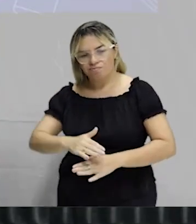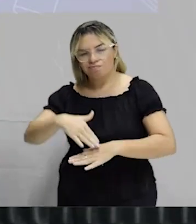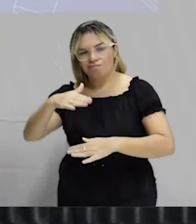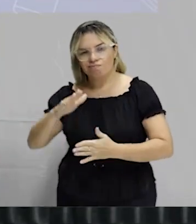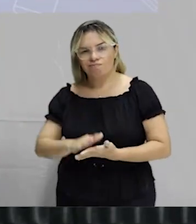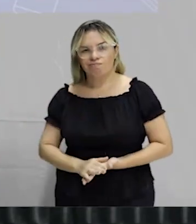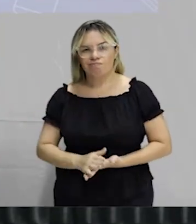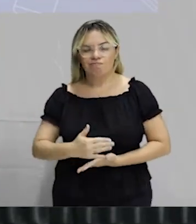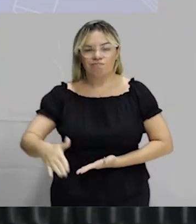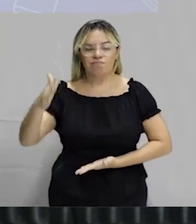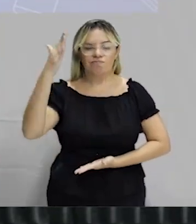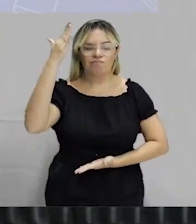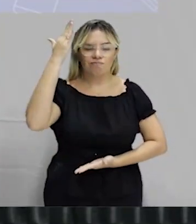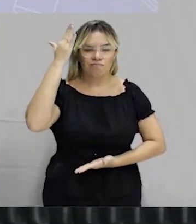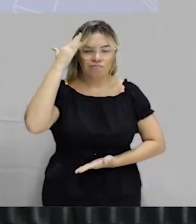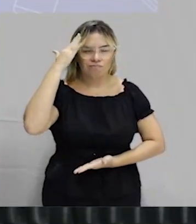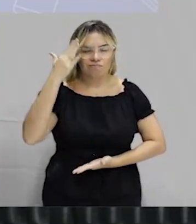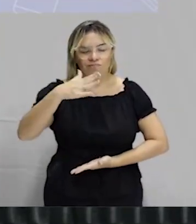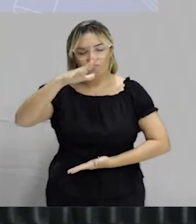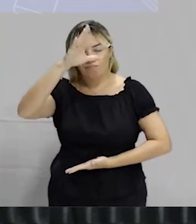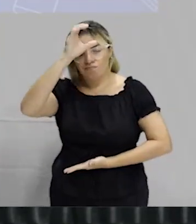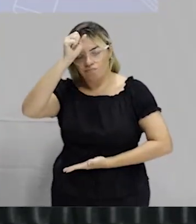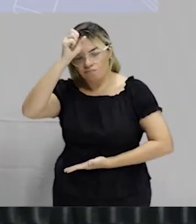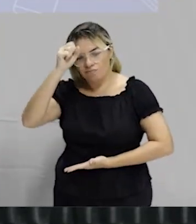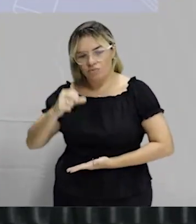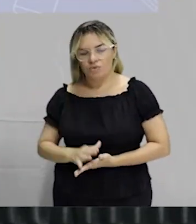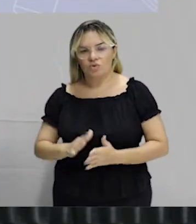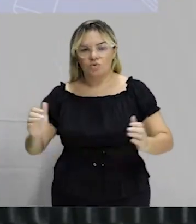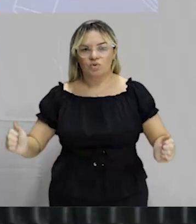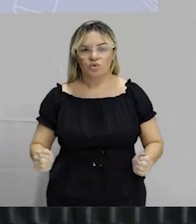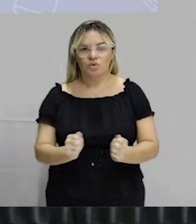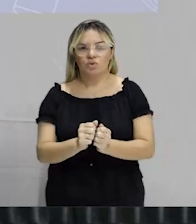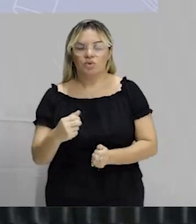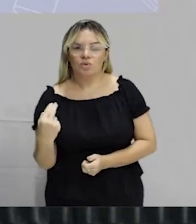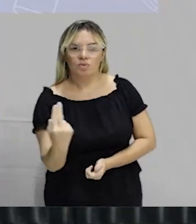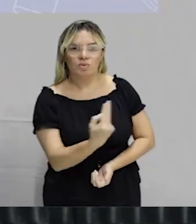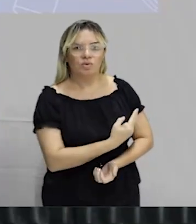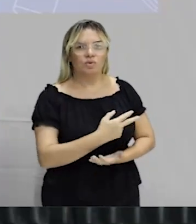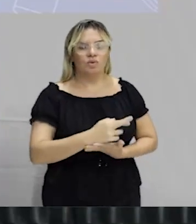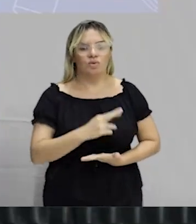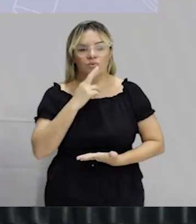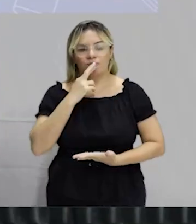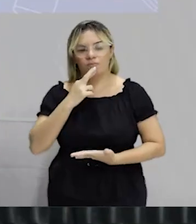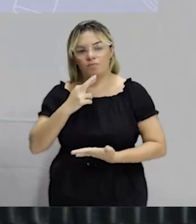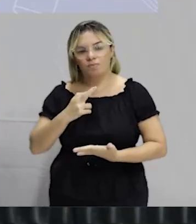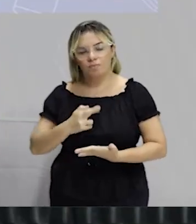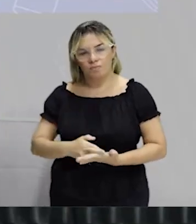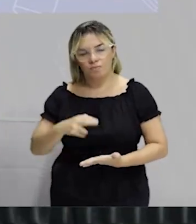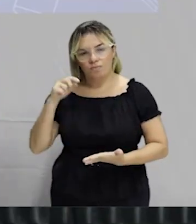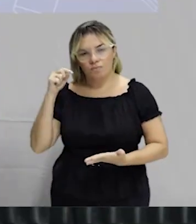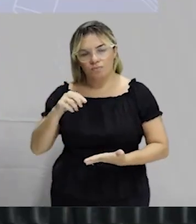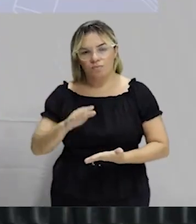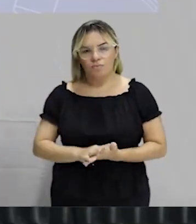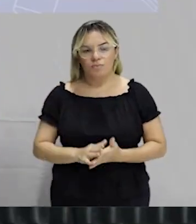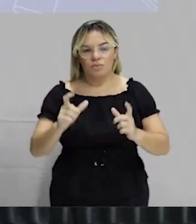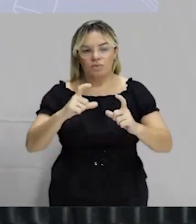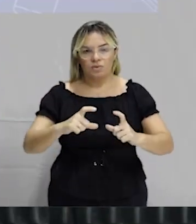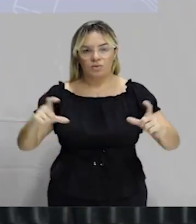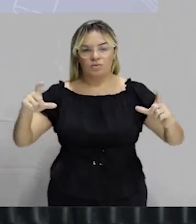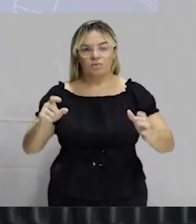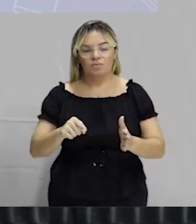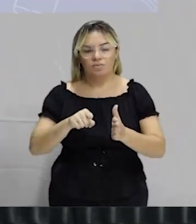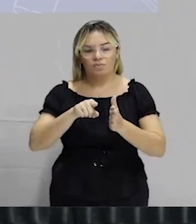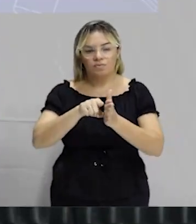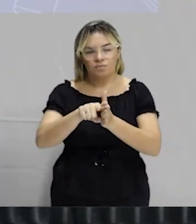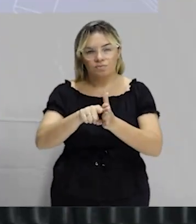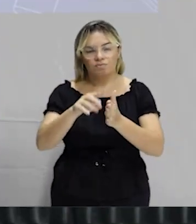repertórios para, juntamente com nós, resolver esses itens, questões